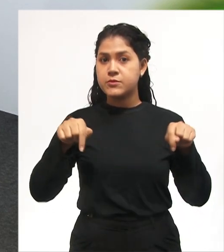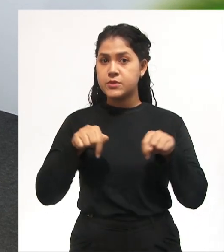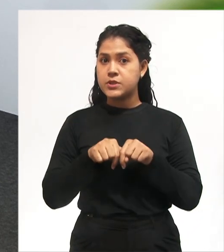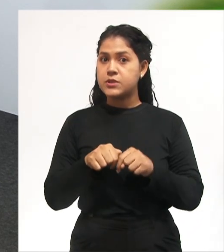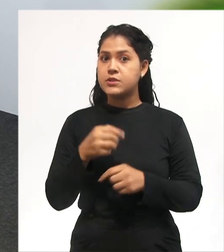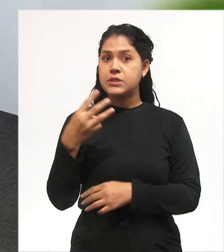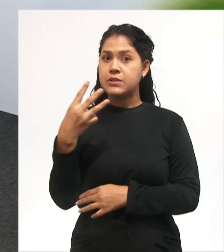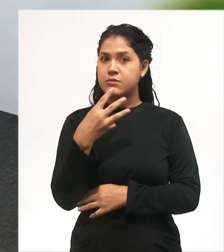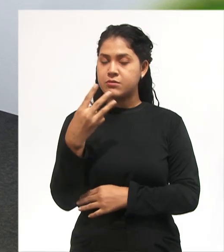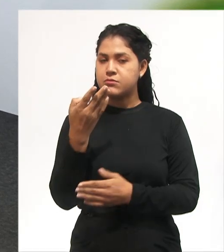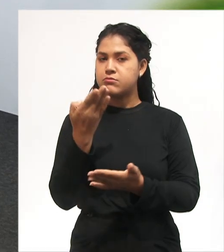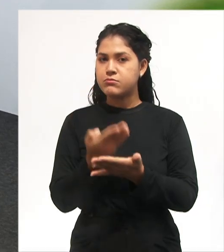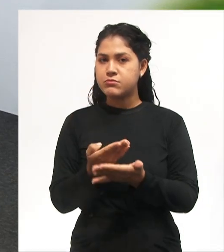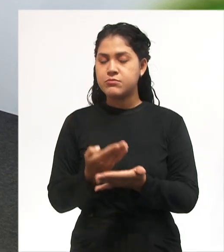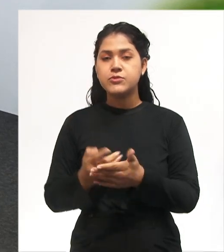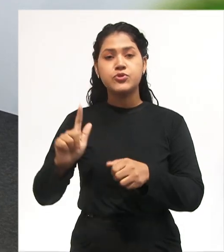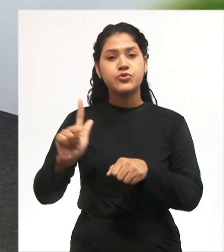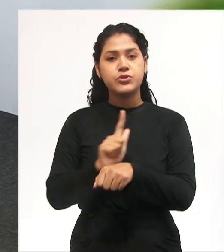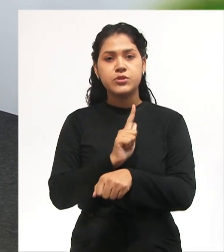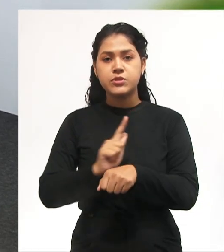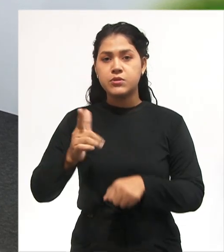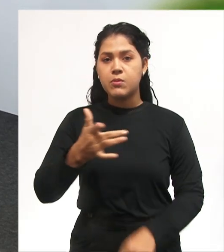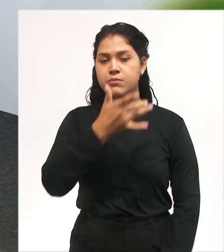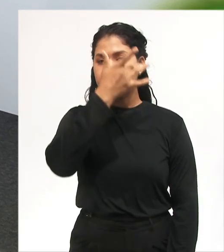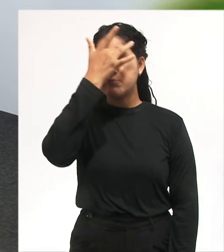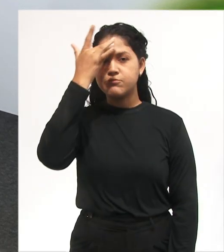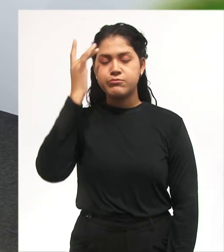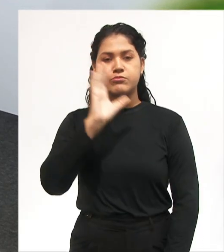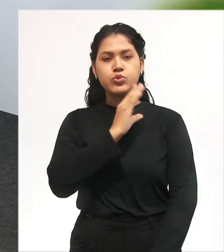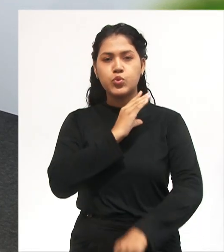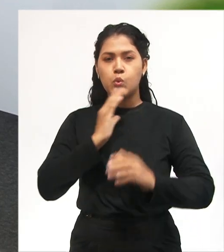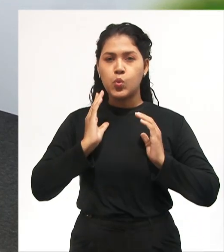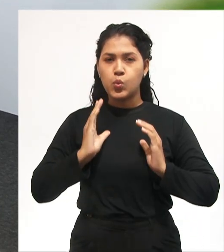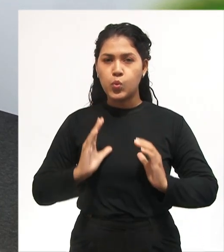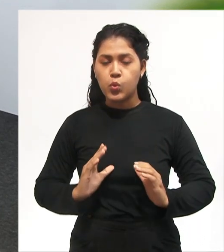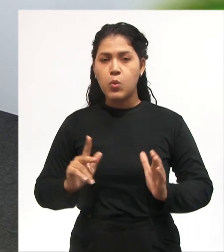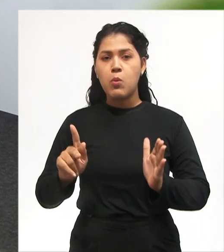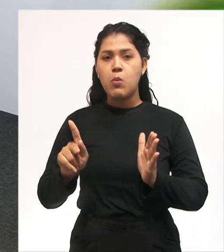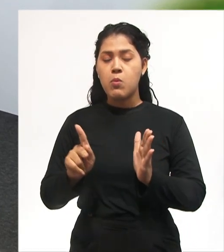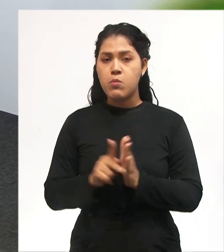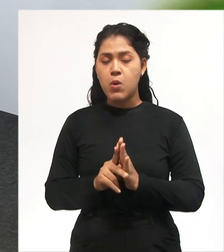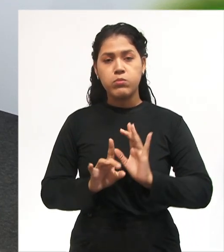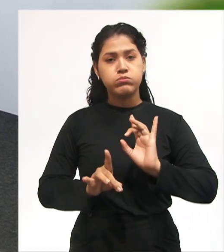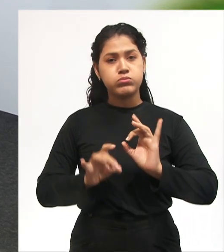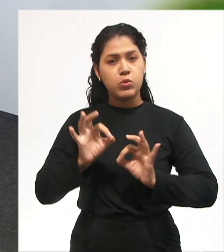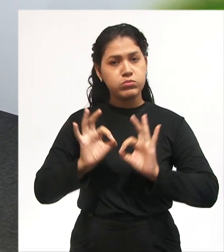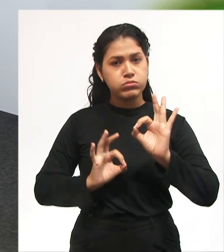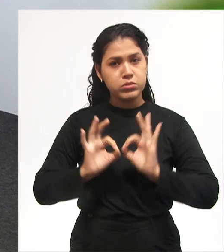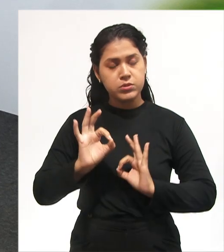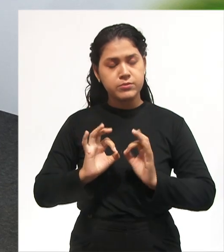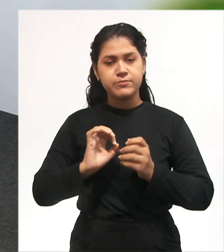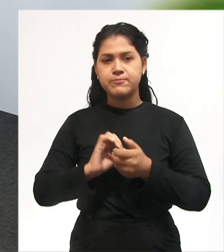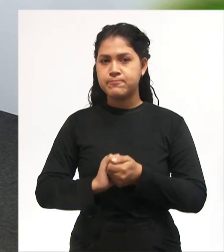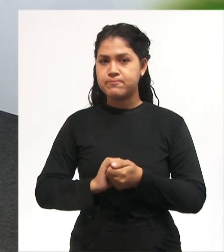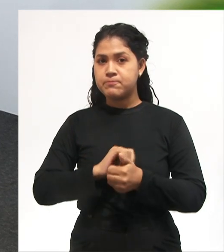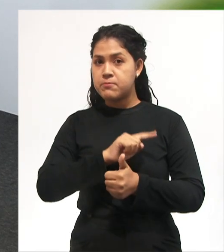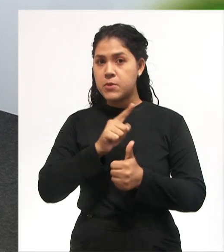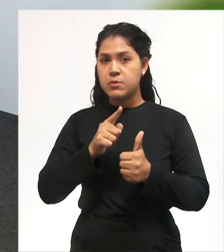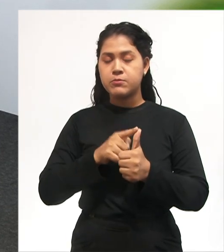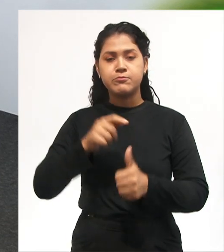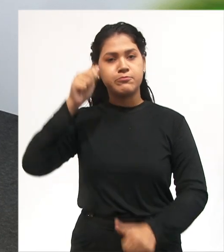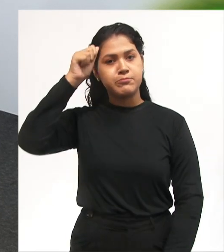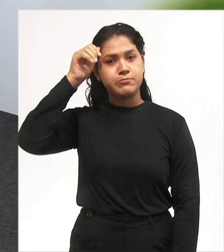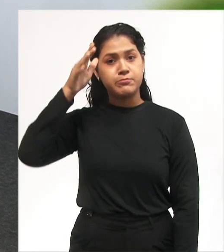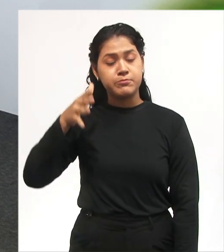aula de gestão de pessoas e comportamento organizacional. Eu vou iniciar pela minha audiodescrição. Eu